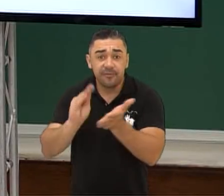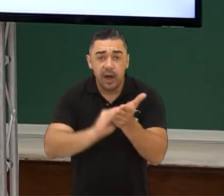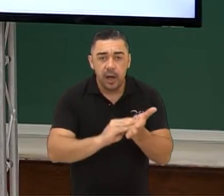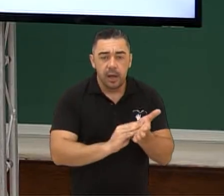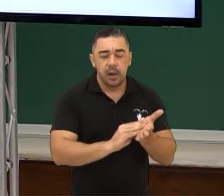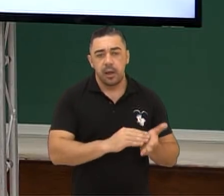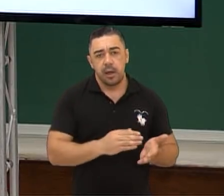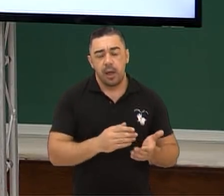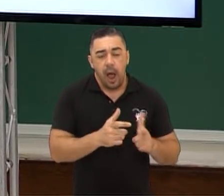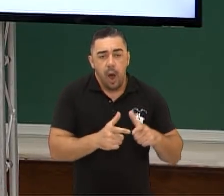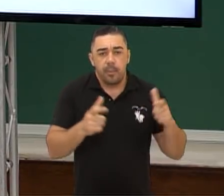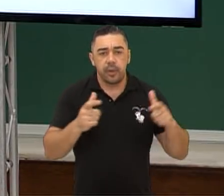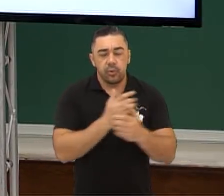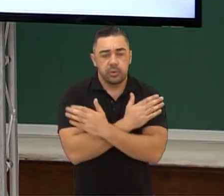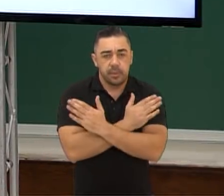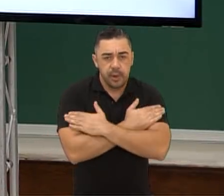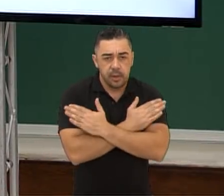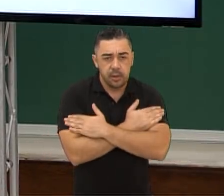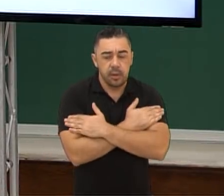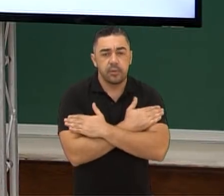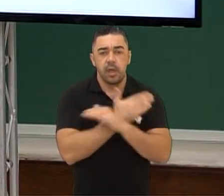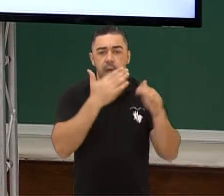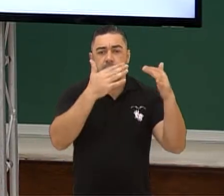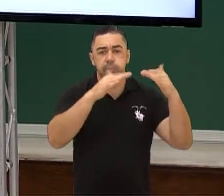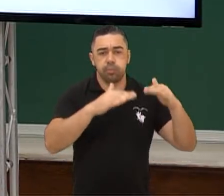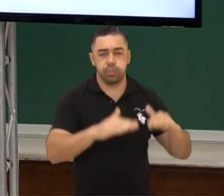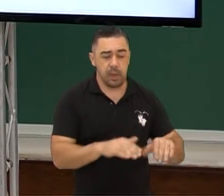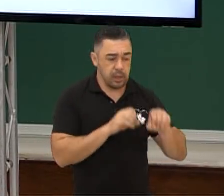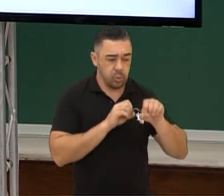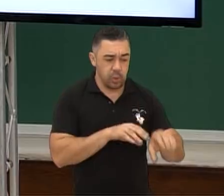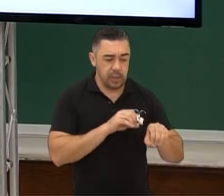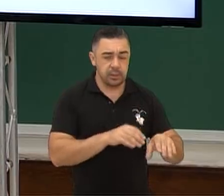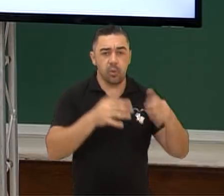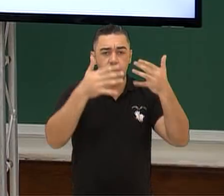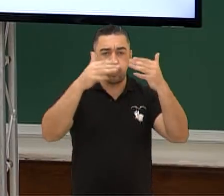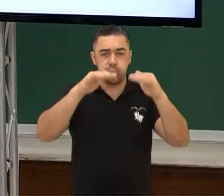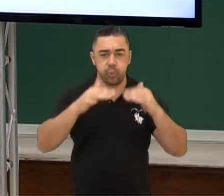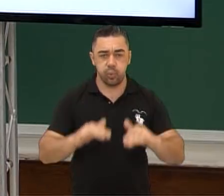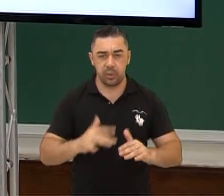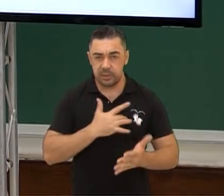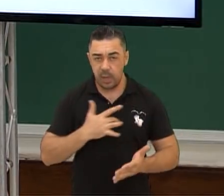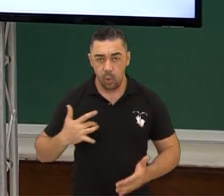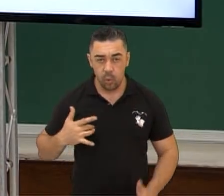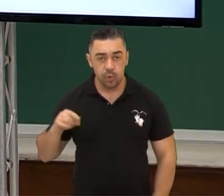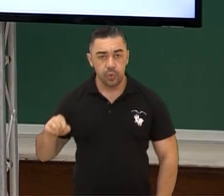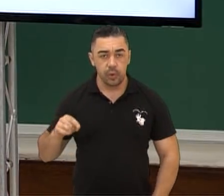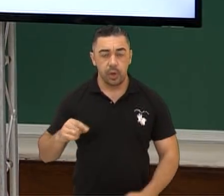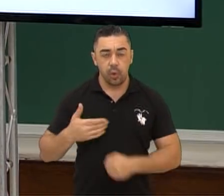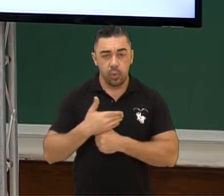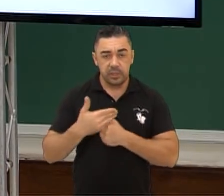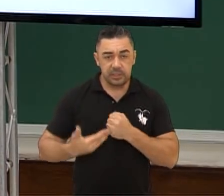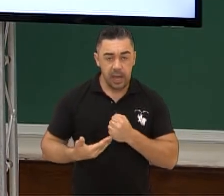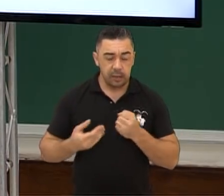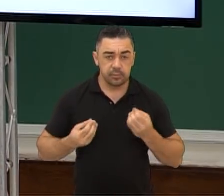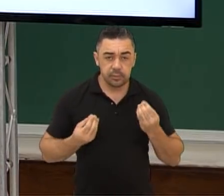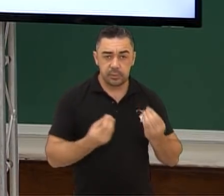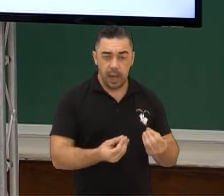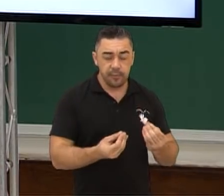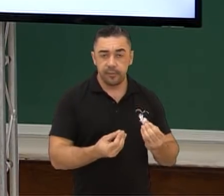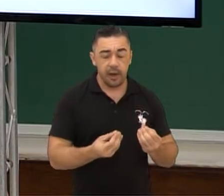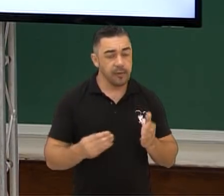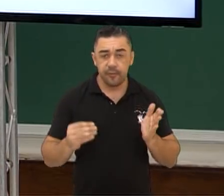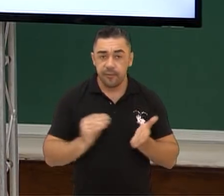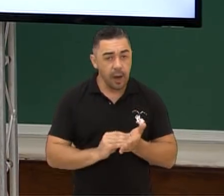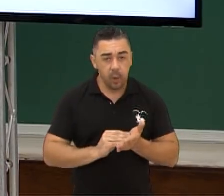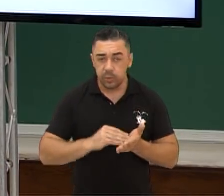da qualidade dos serviços de educação e de saúde que o Estado oferecia. Então, houve uma falta generalizada na